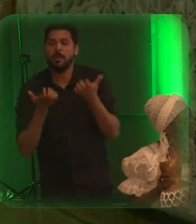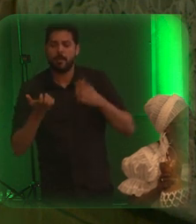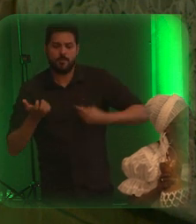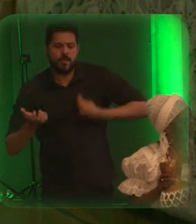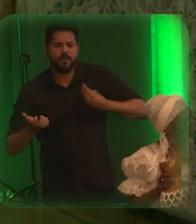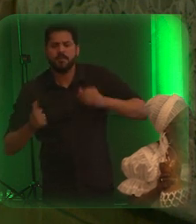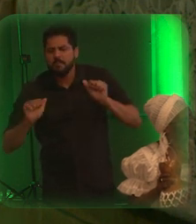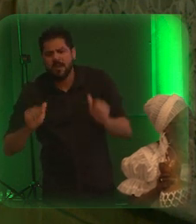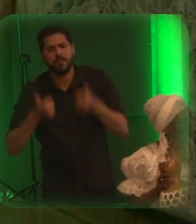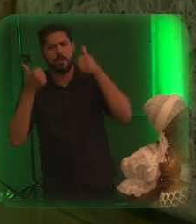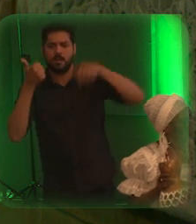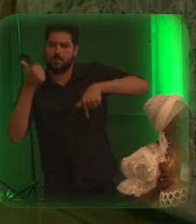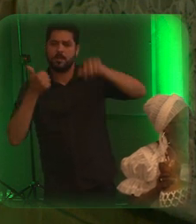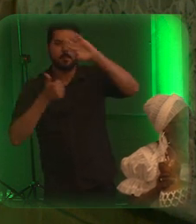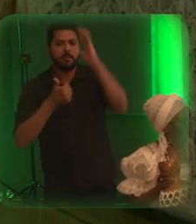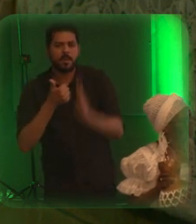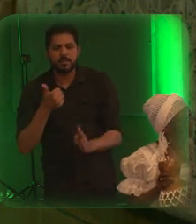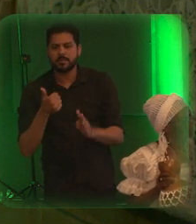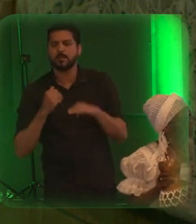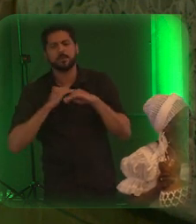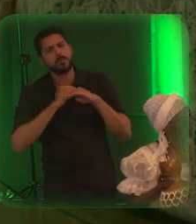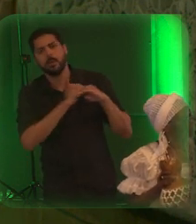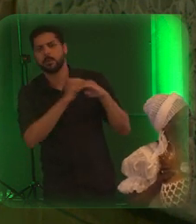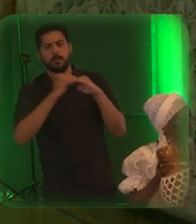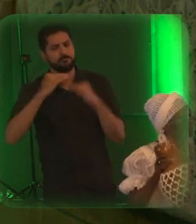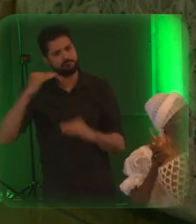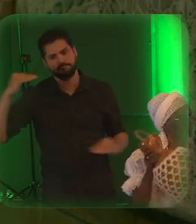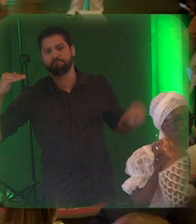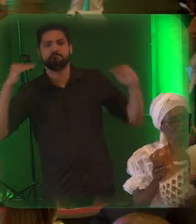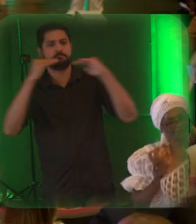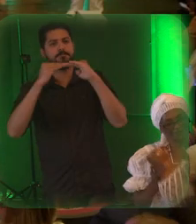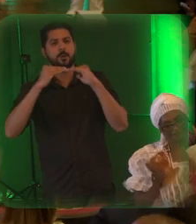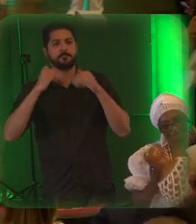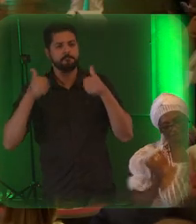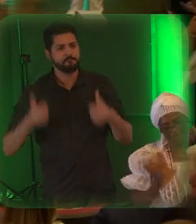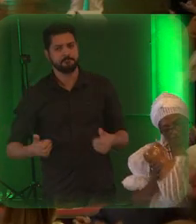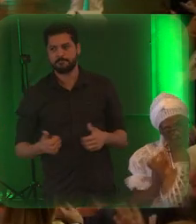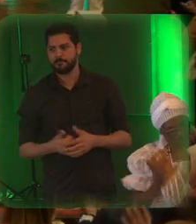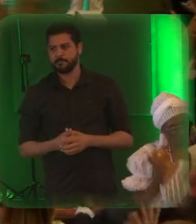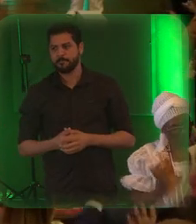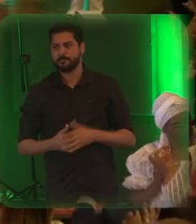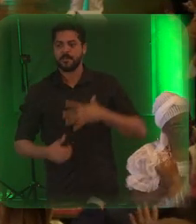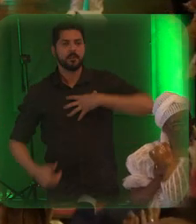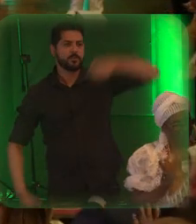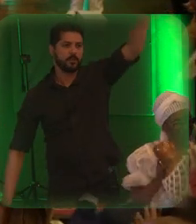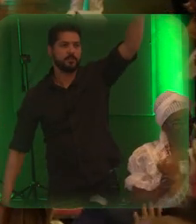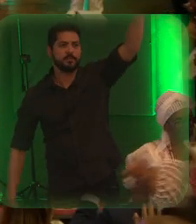a qual que eu não tive e que meus ancestrais não tiveram. Axé.